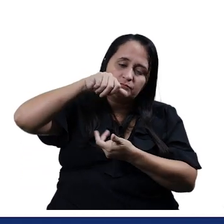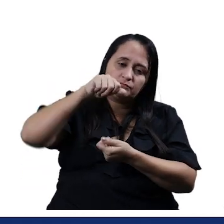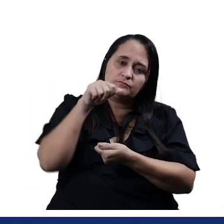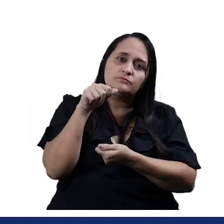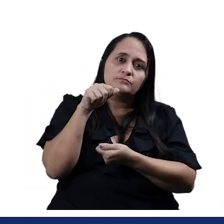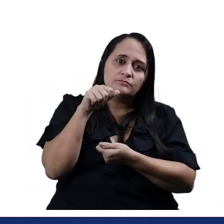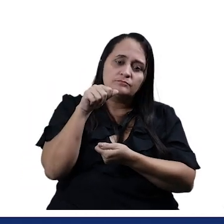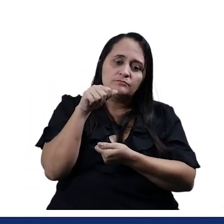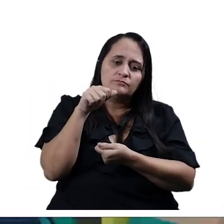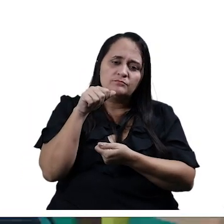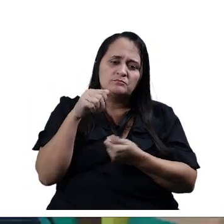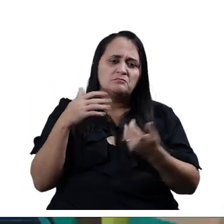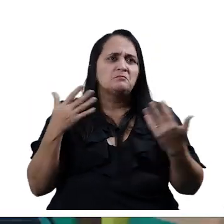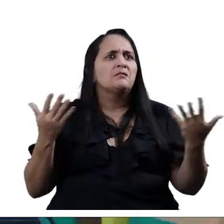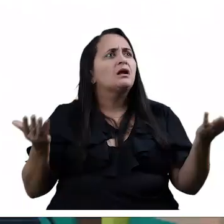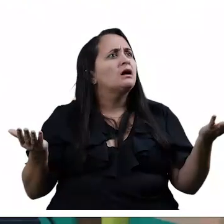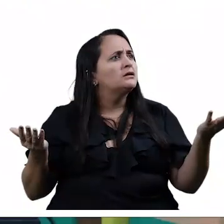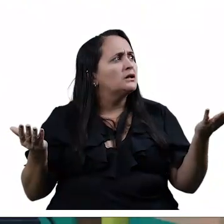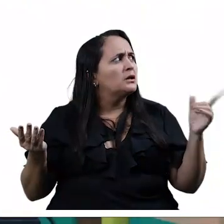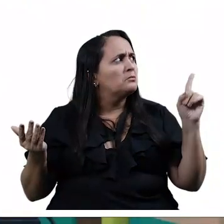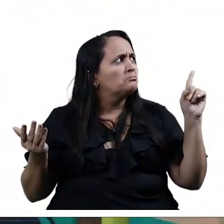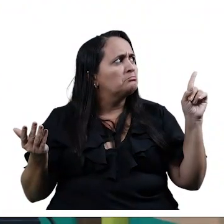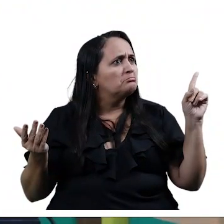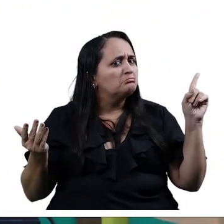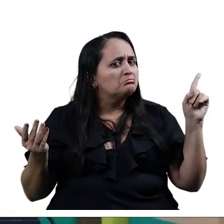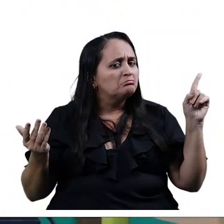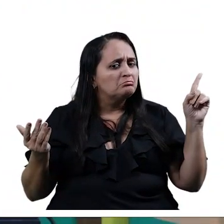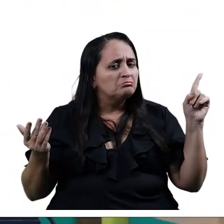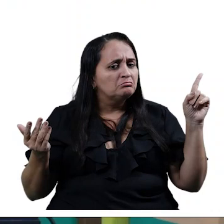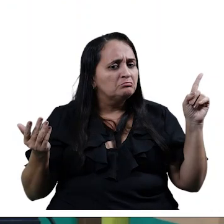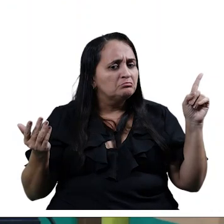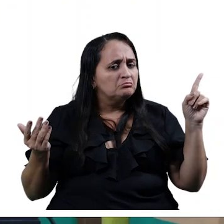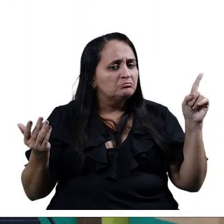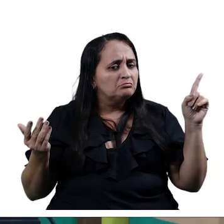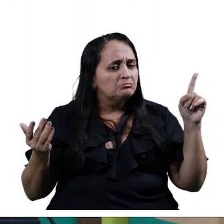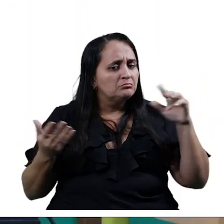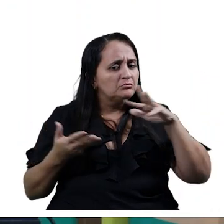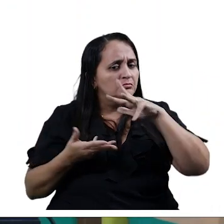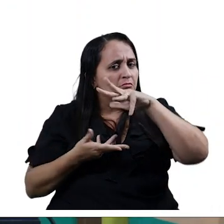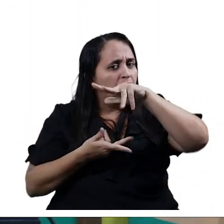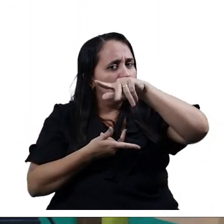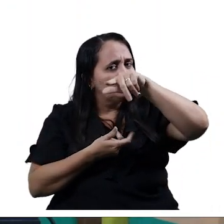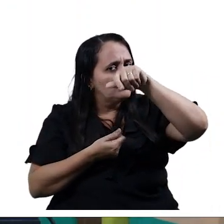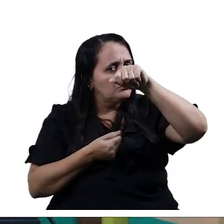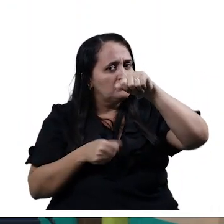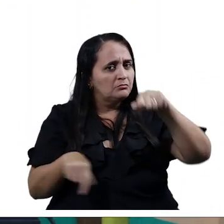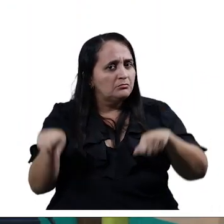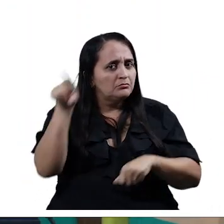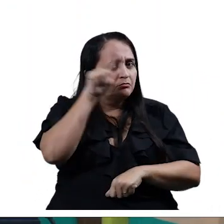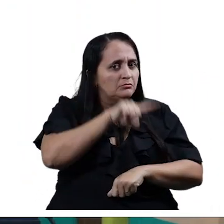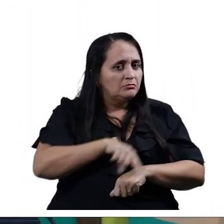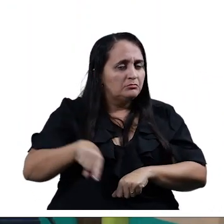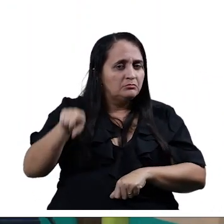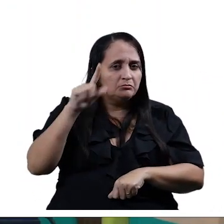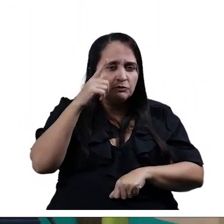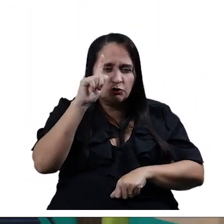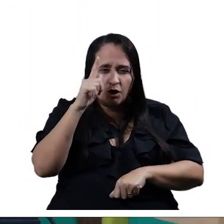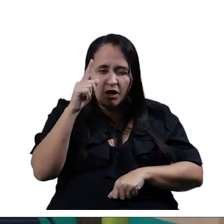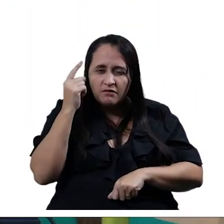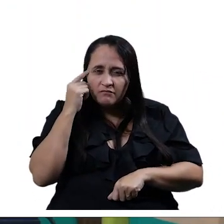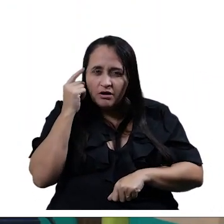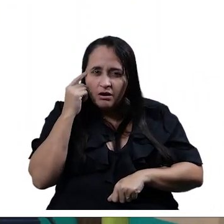terrestre aí? Lembra que o globo terrestre é redondo? Lembra aí, geografia, vai aí na sua memória. Olha o globo terrestre aqui,